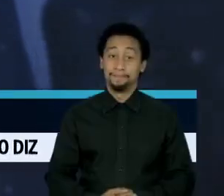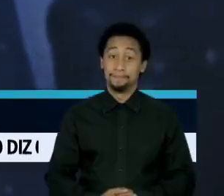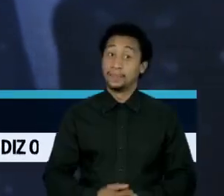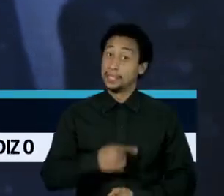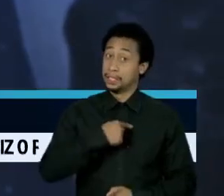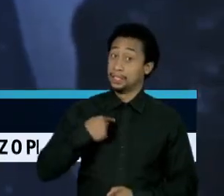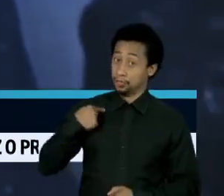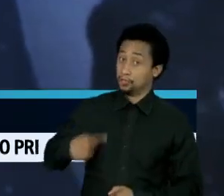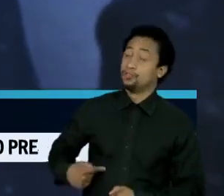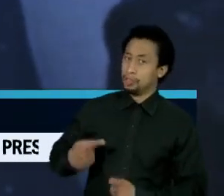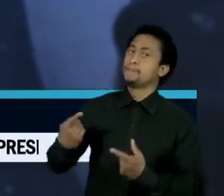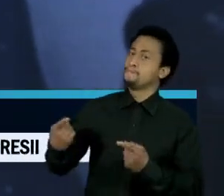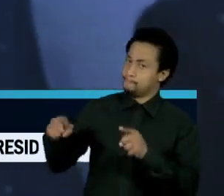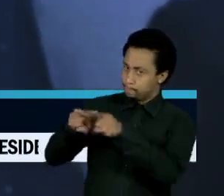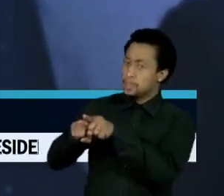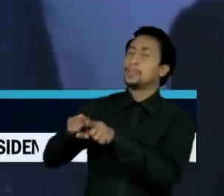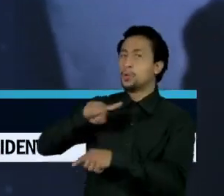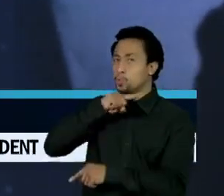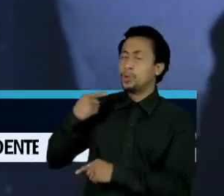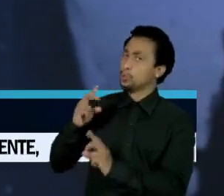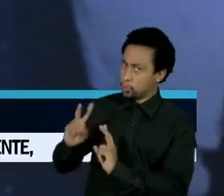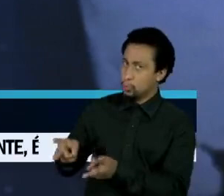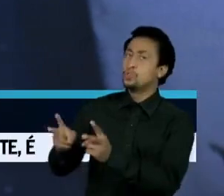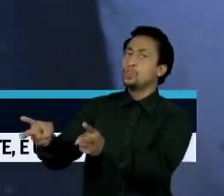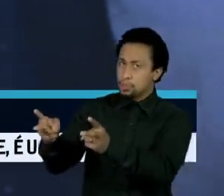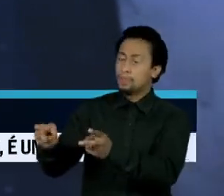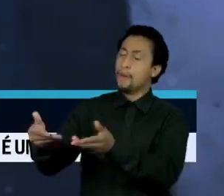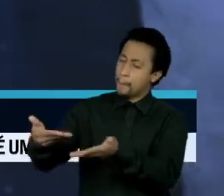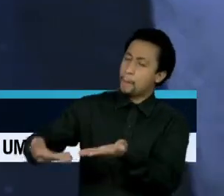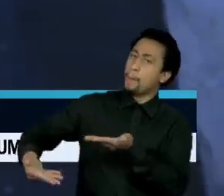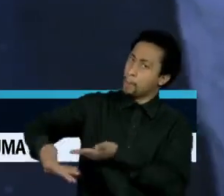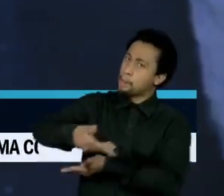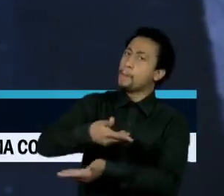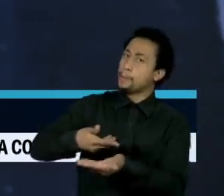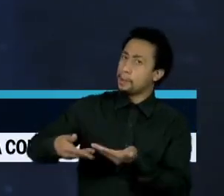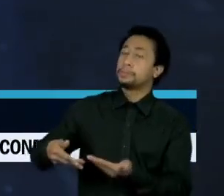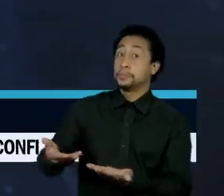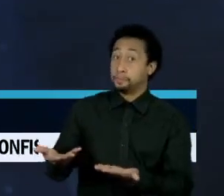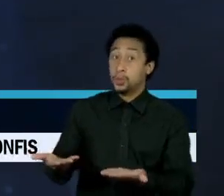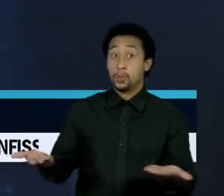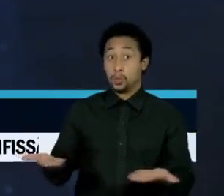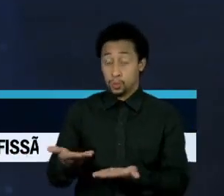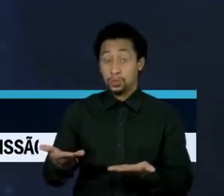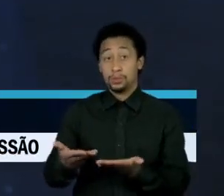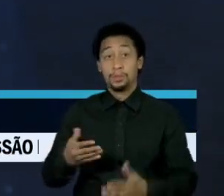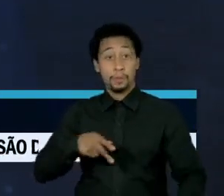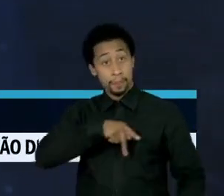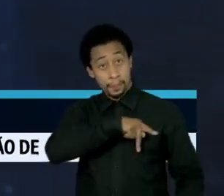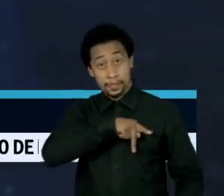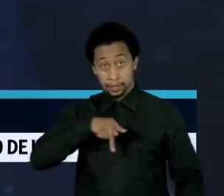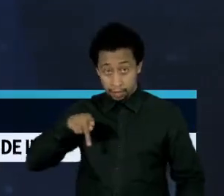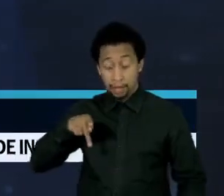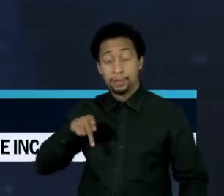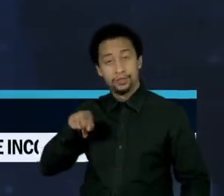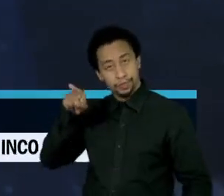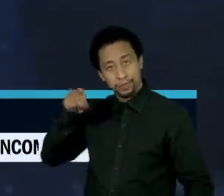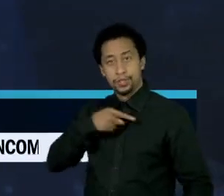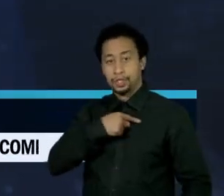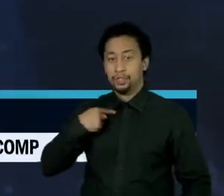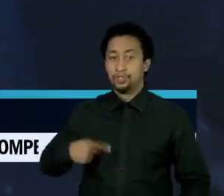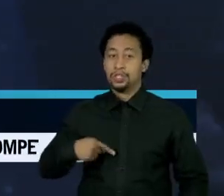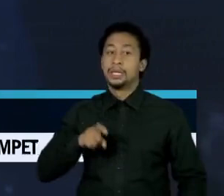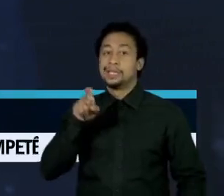A China segue ao lado da Rússia no tabuleiro da geopolítica internacional. Hoje, o presidente chinês Xi Jinping reafirmou seu apoio a